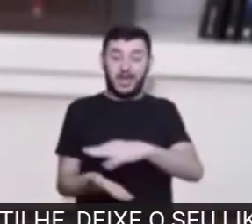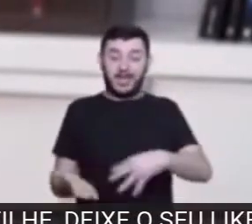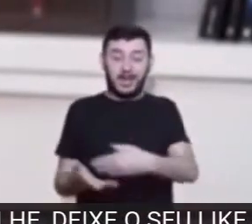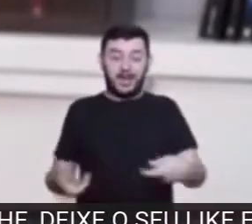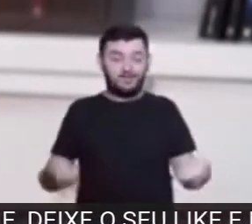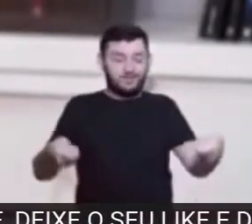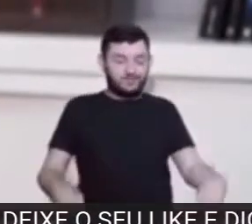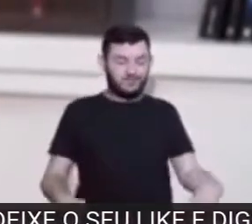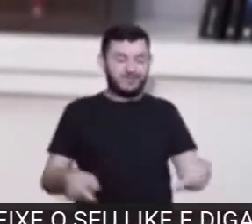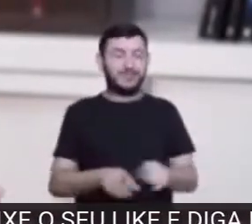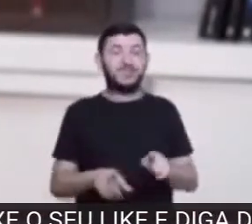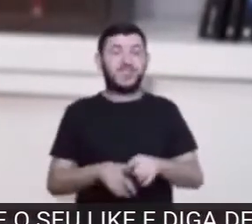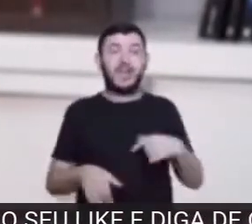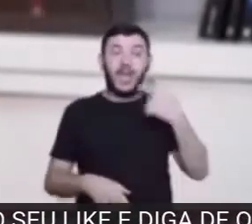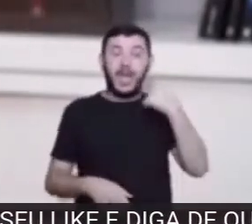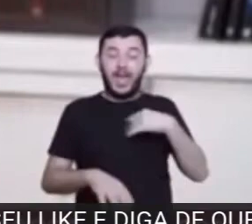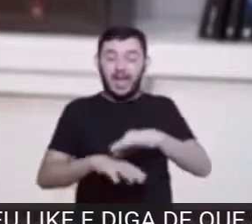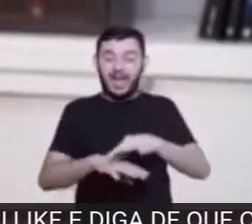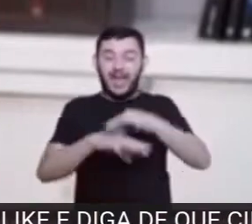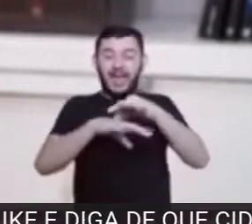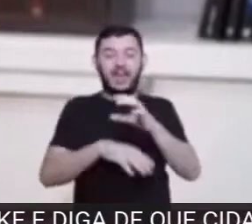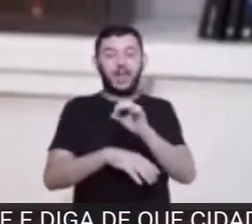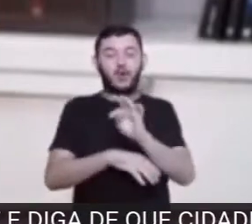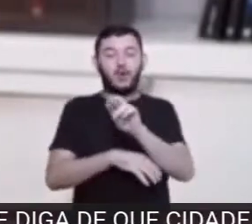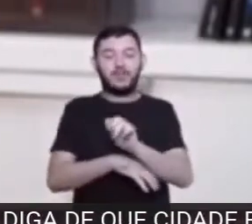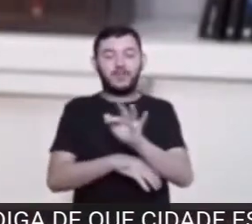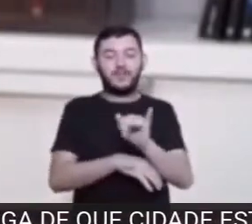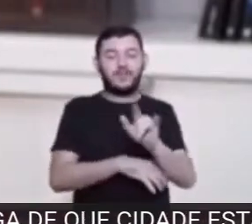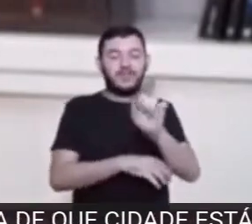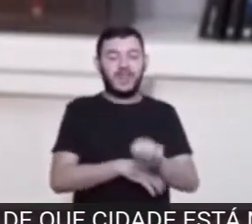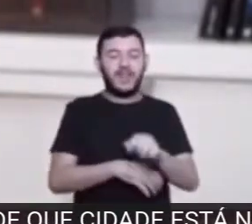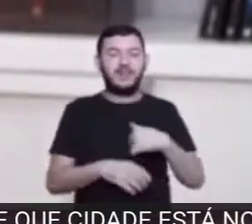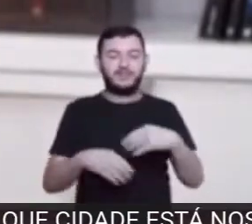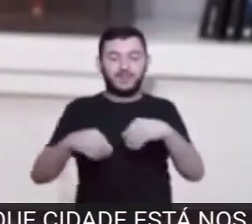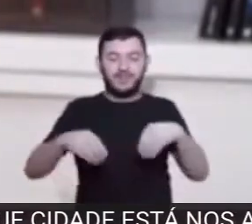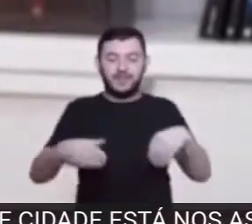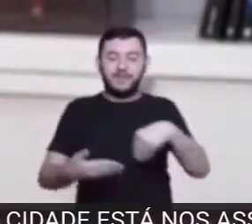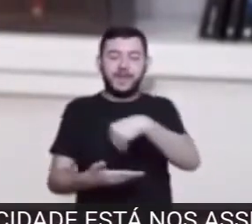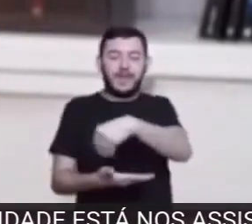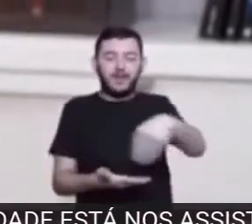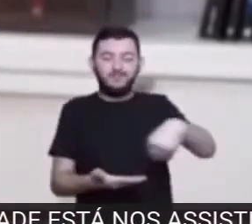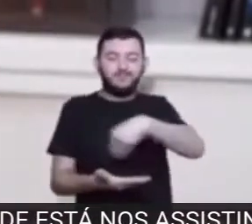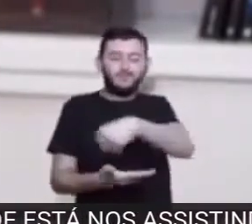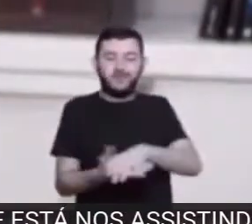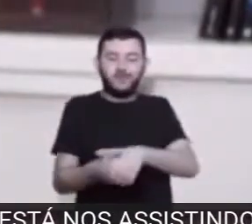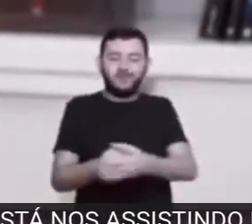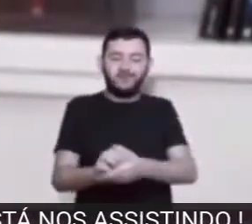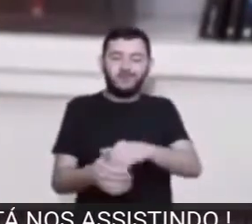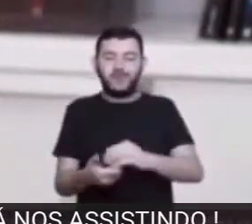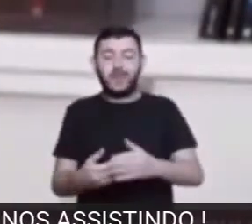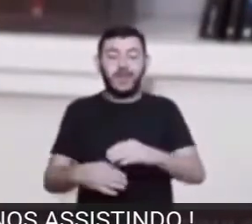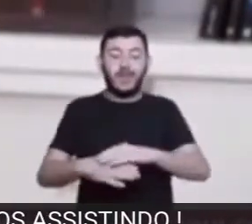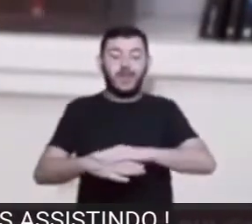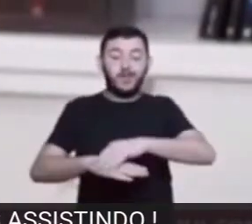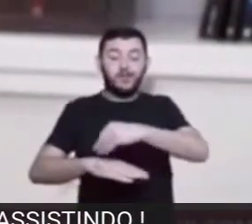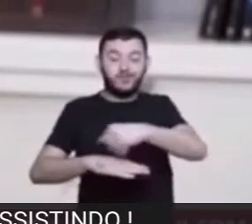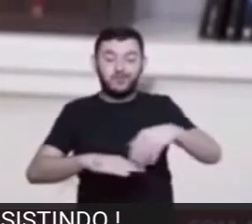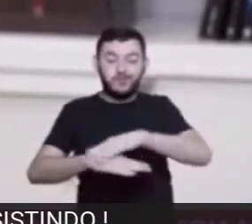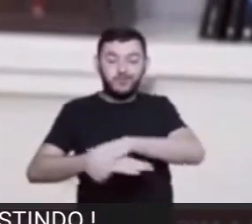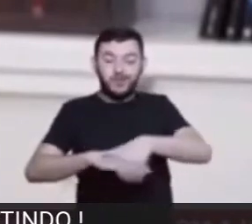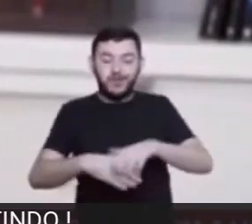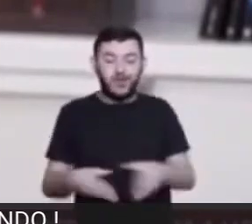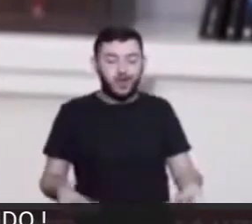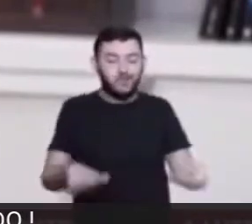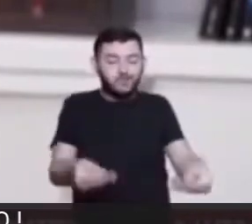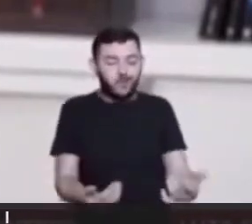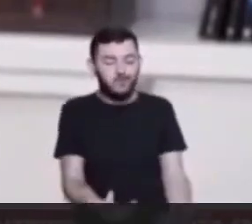contrafilé temperado, comia com pão, a gente achava que era churrasco. Não, isso não é churrasco, isso é churrasco de paulista. Porque